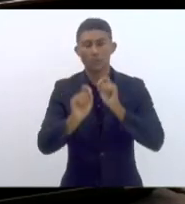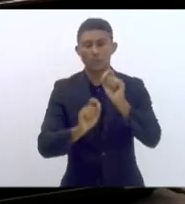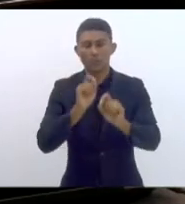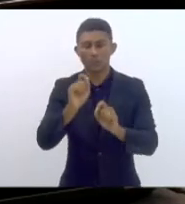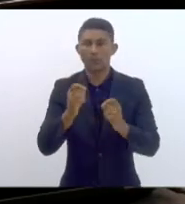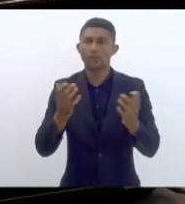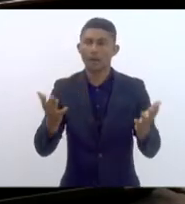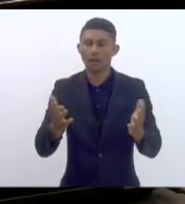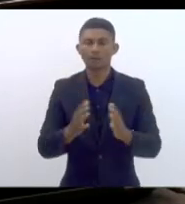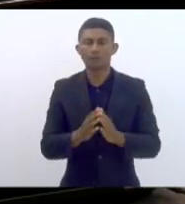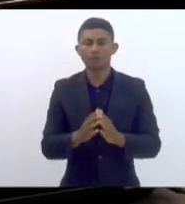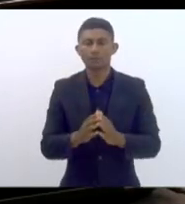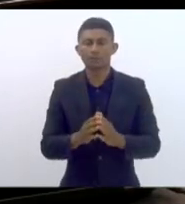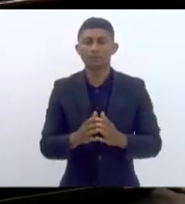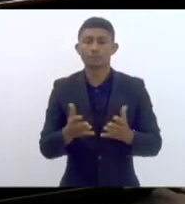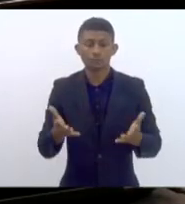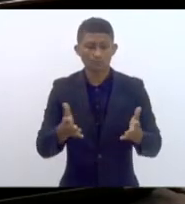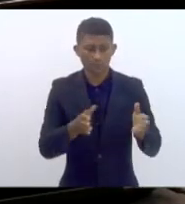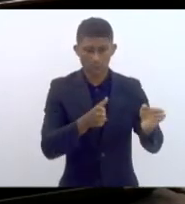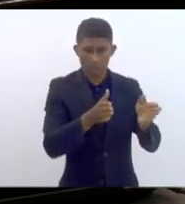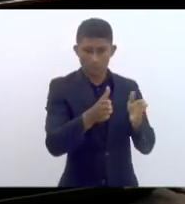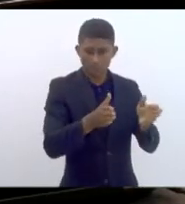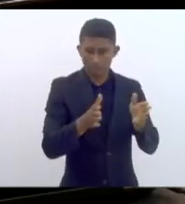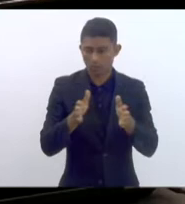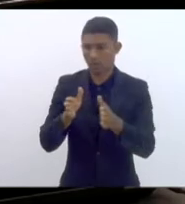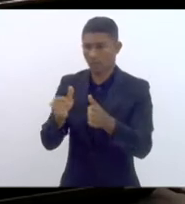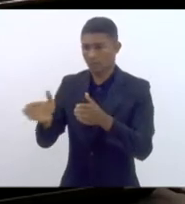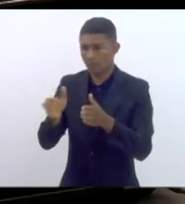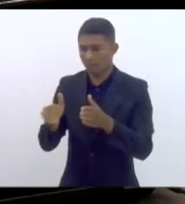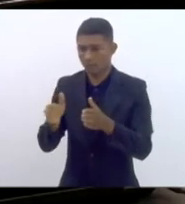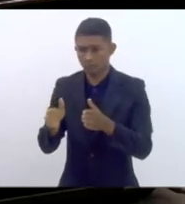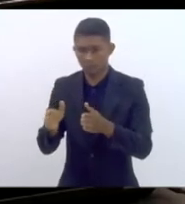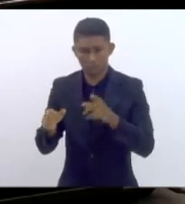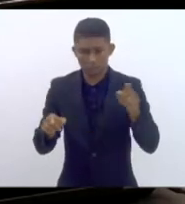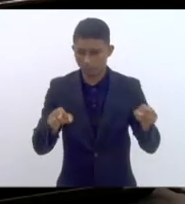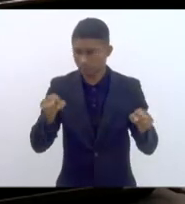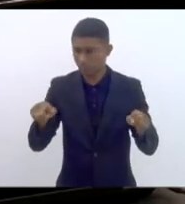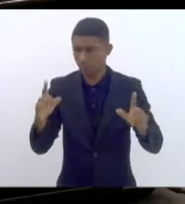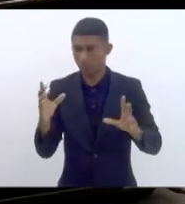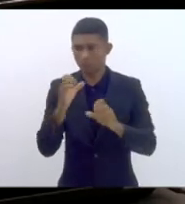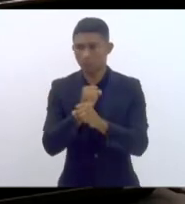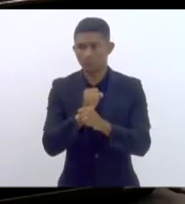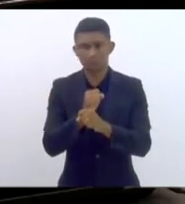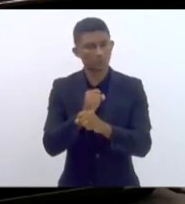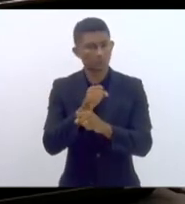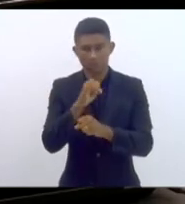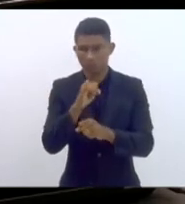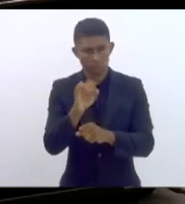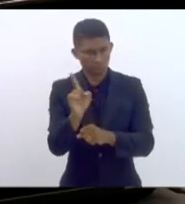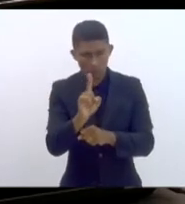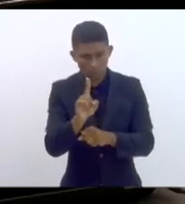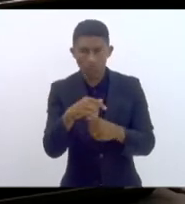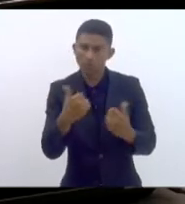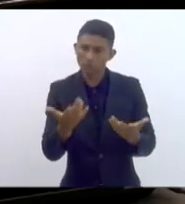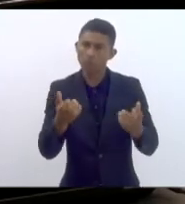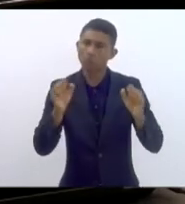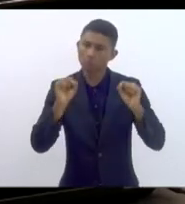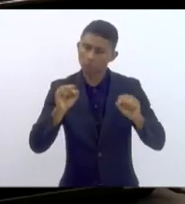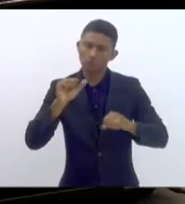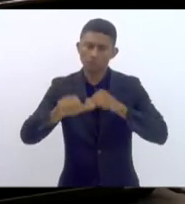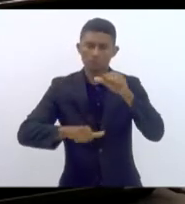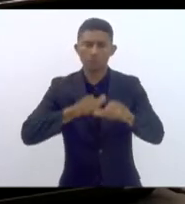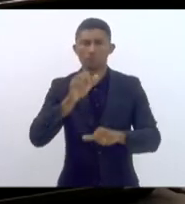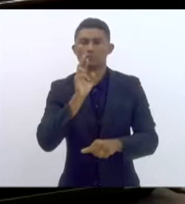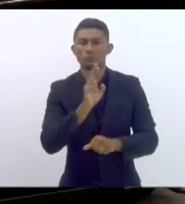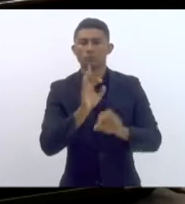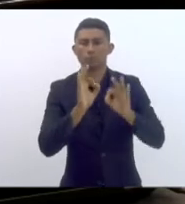juntar os dois períodos. Né? Se não for isso, a gente pode fazer também uma retificação. Enfim, lá na Secretaria de